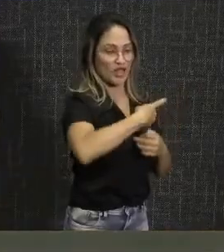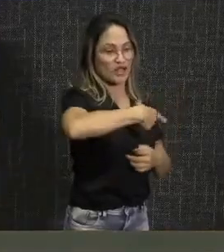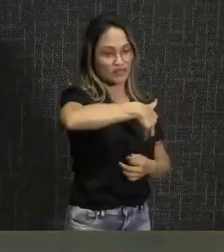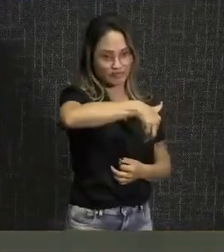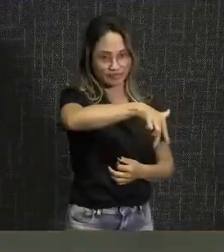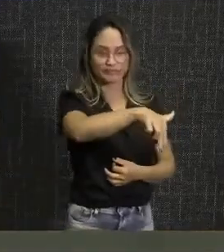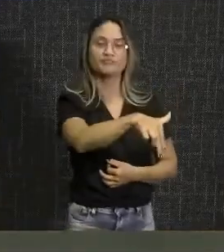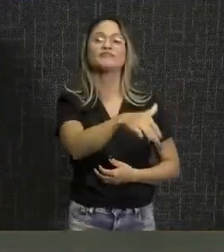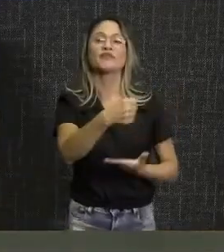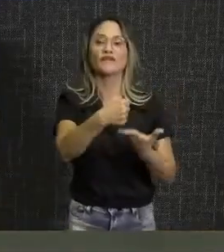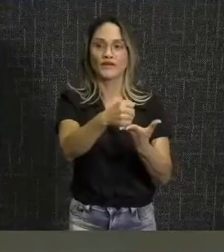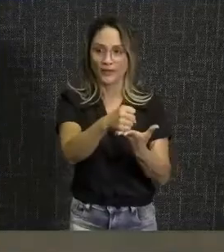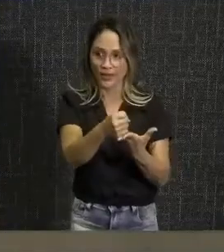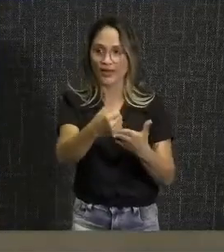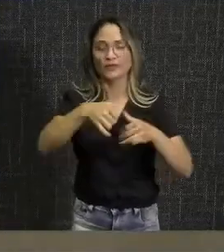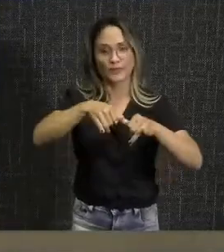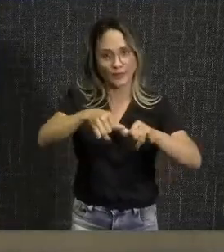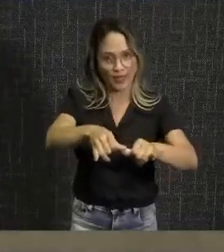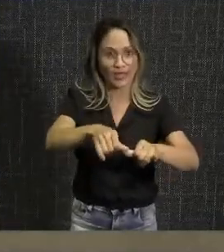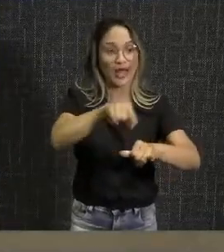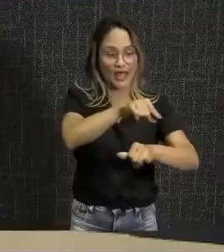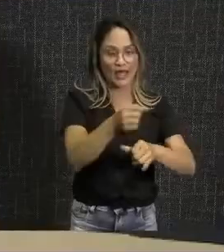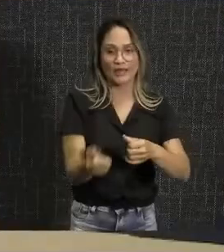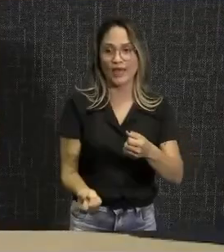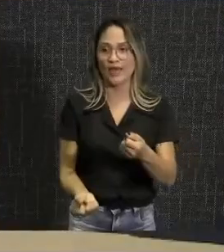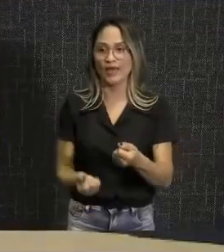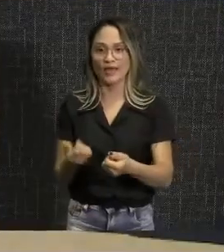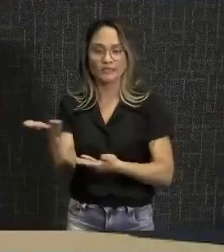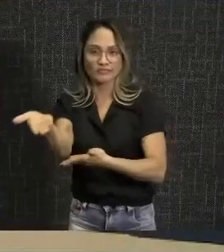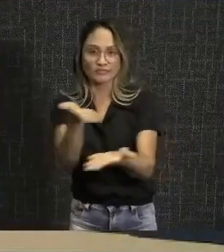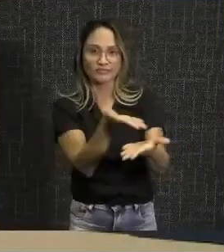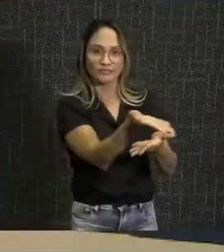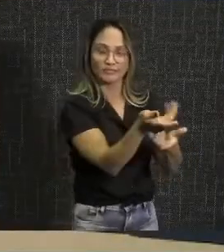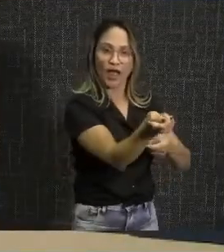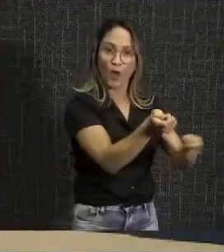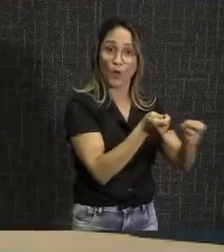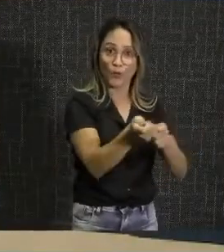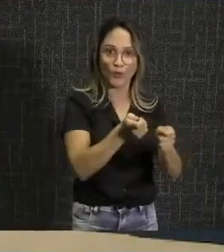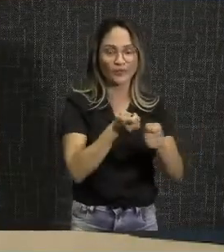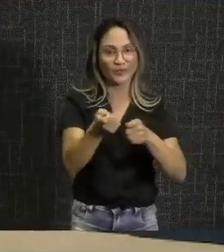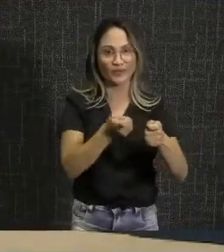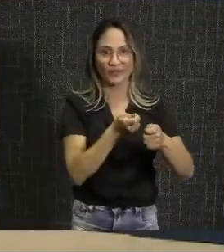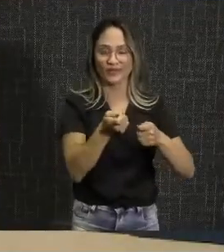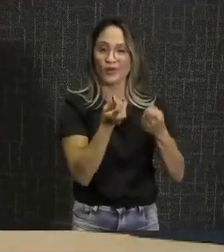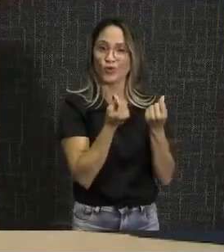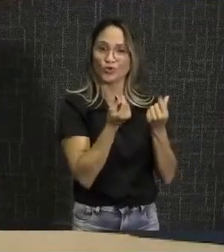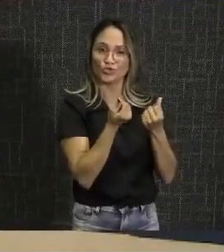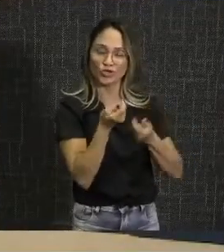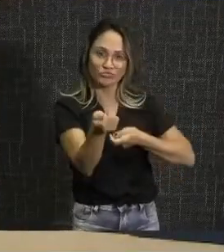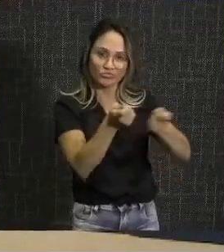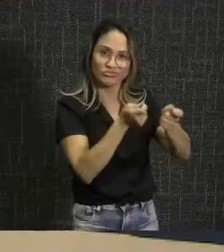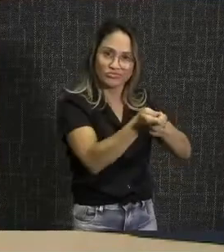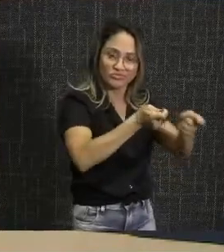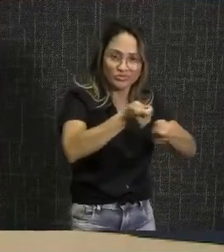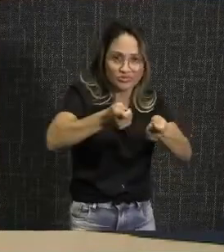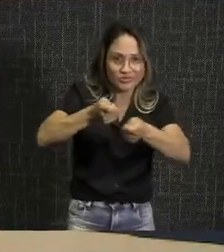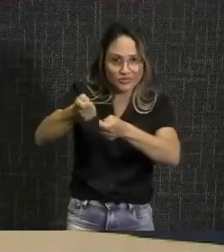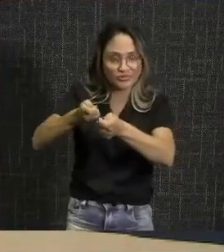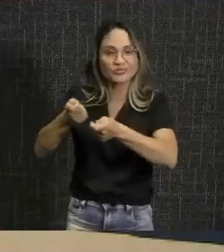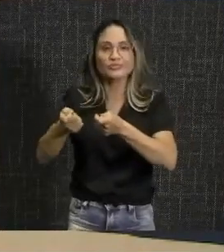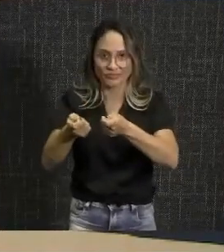da farmácia vai, gasta num outro lugar e por aí vai. Ou seja, aquele dinheiro vai passando de mão em mão para